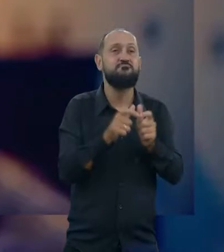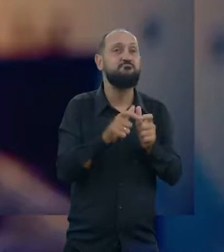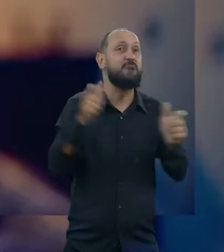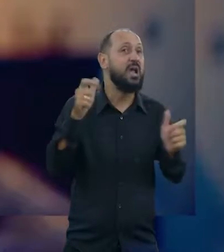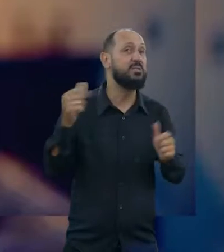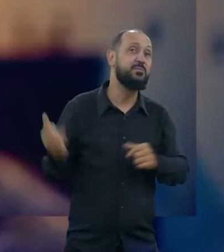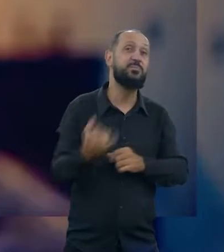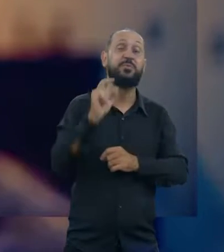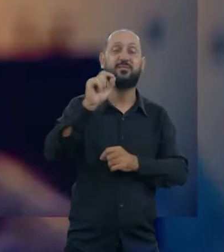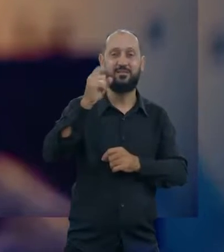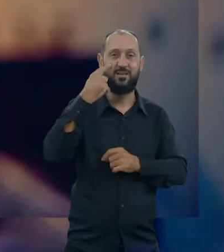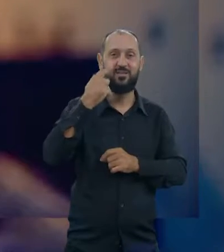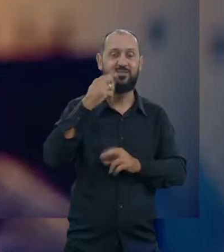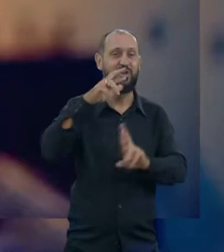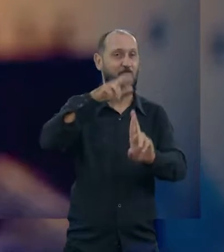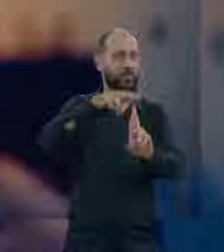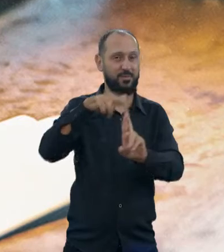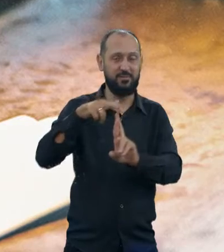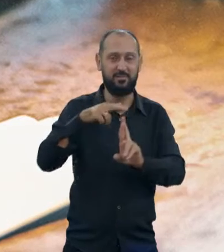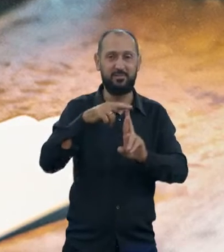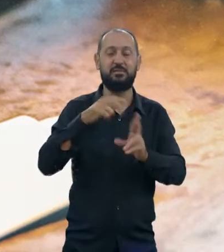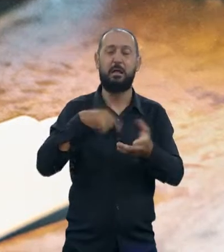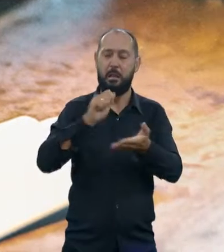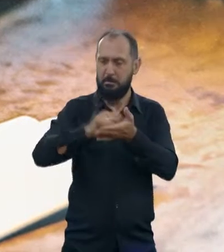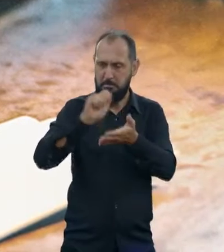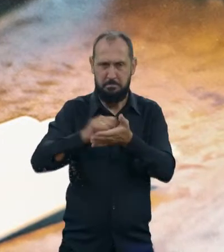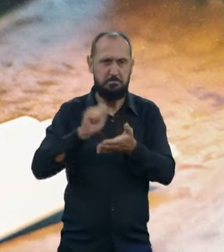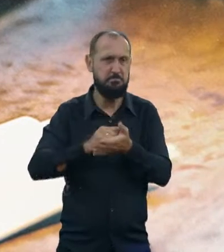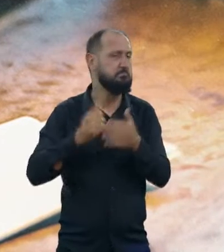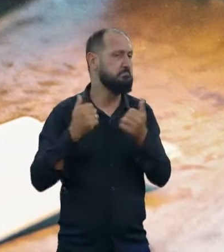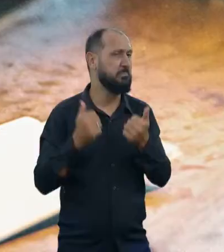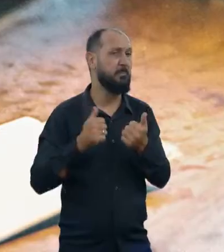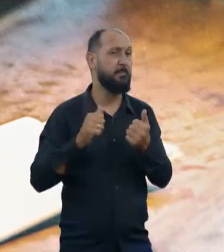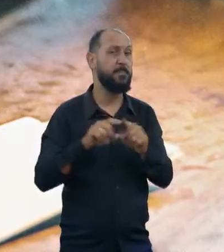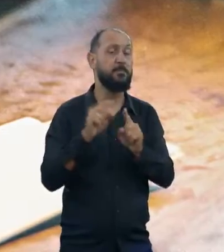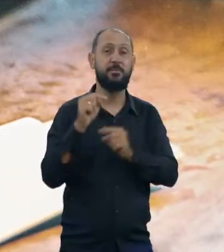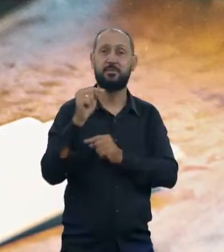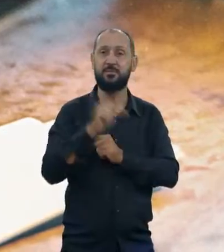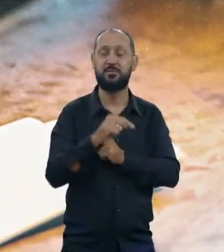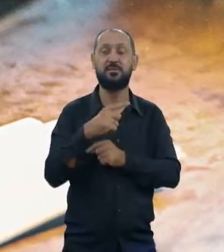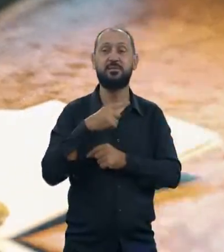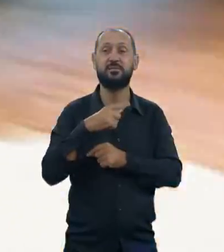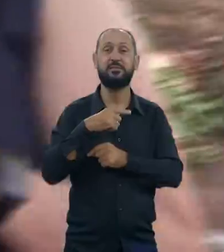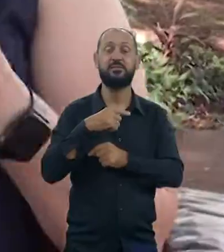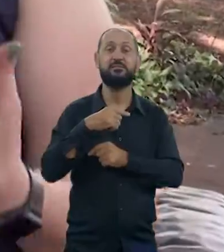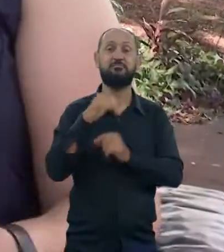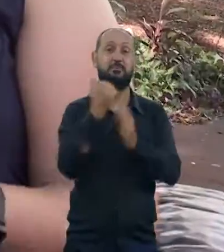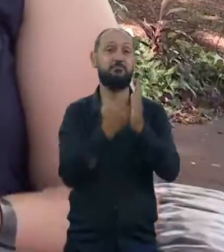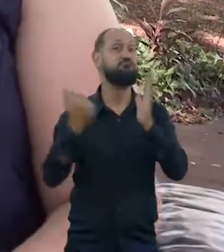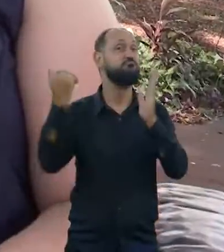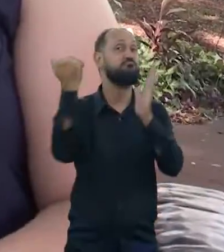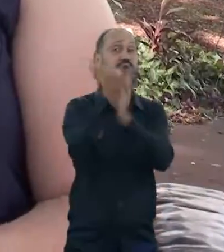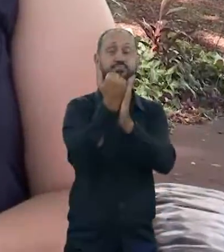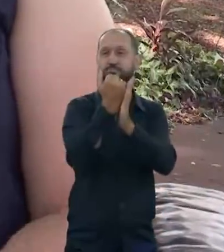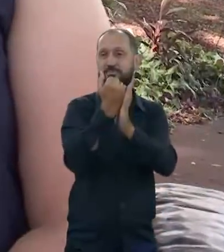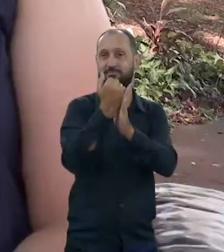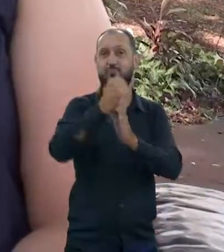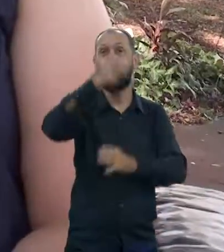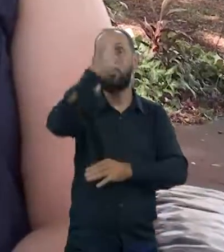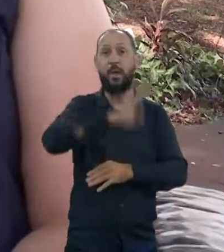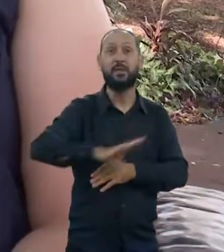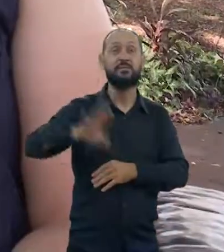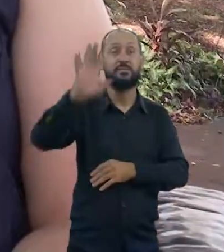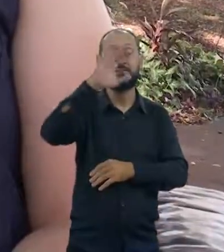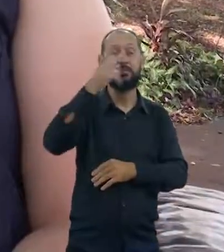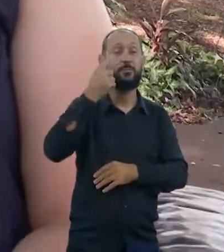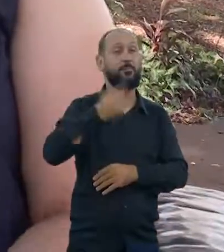nossos maiores representantes, né? Nós temos diversos grandes escritores, mas ele teve esse destaque nacional.